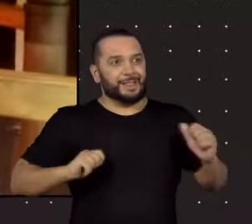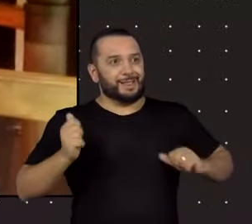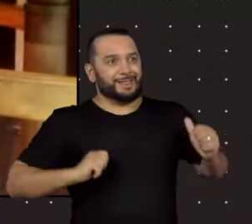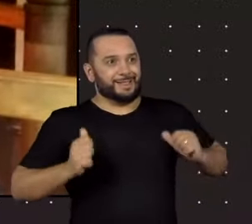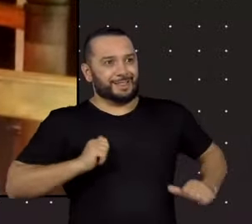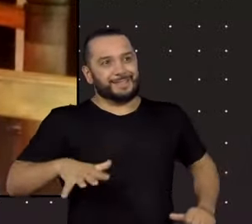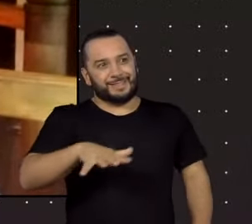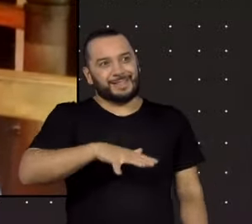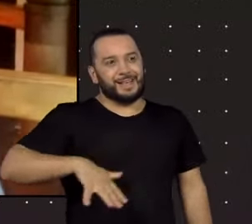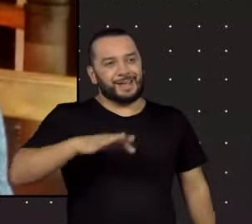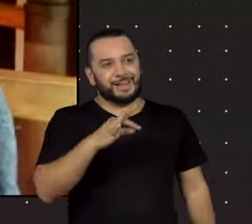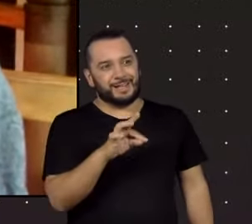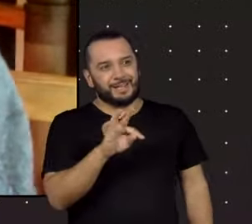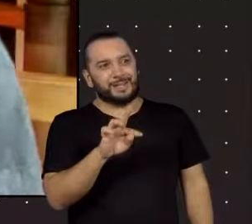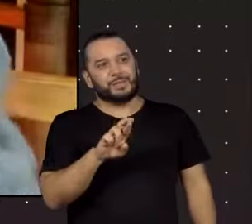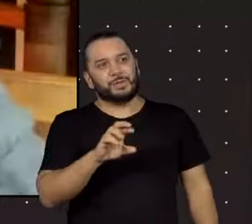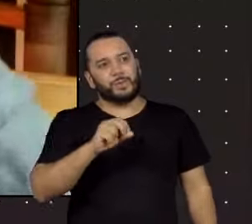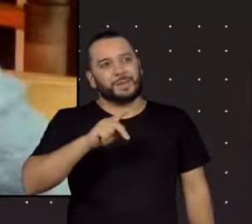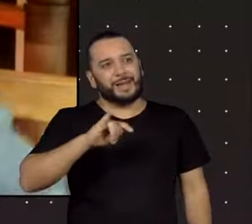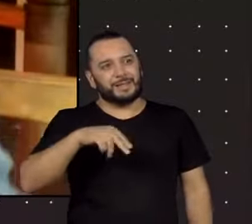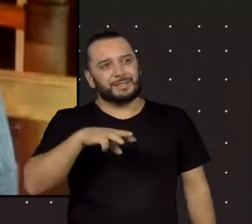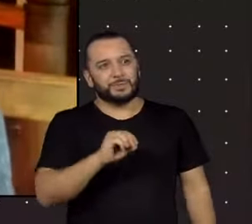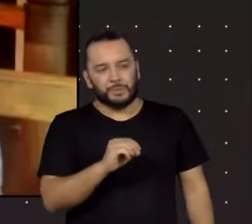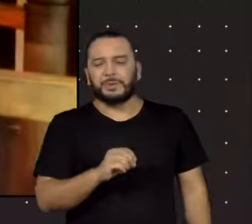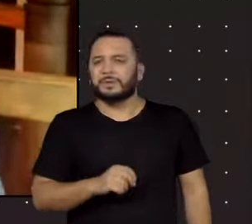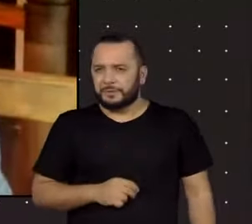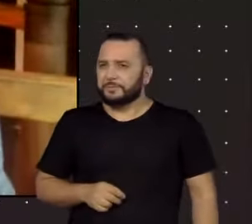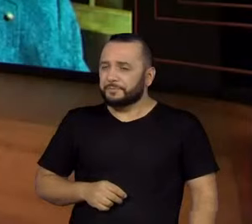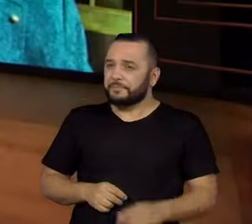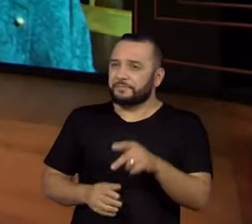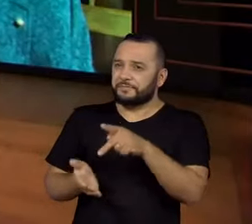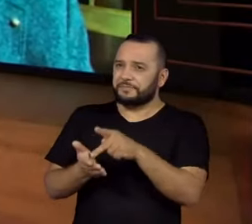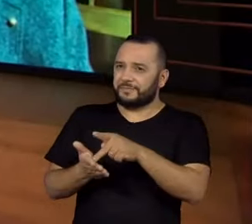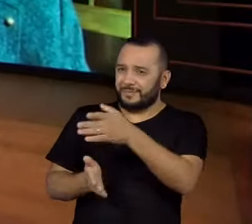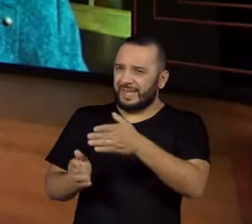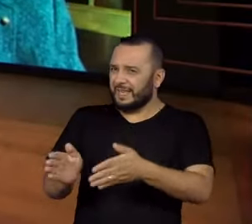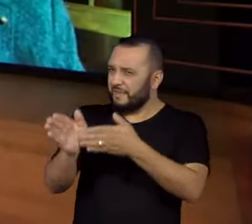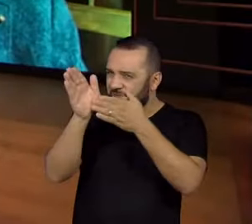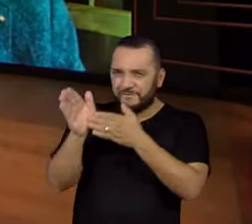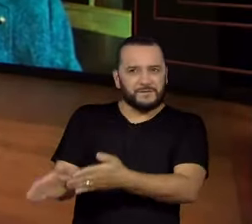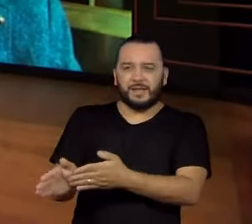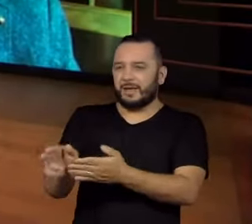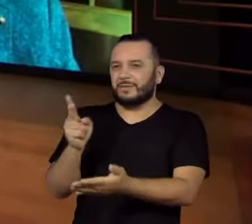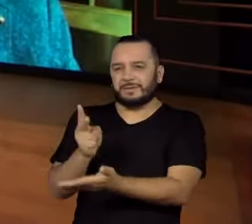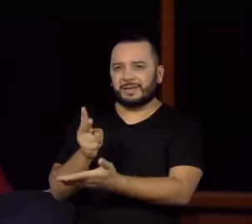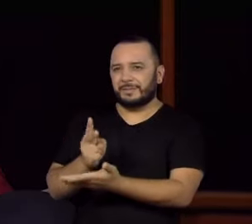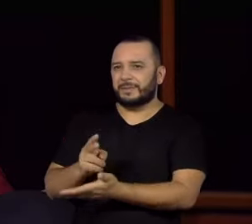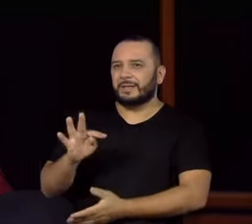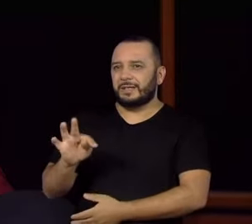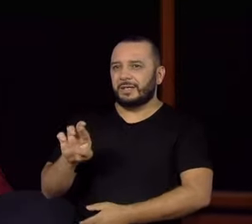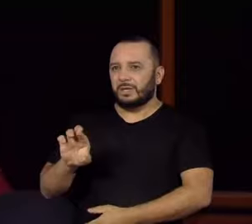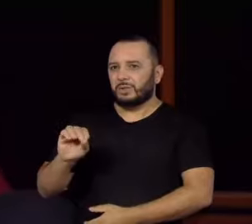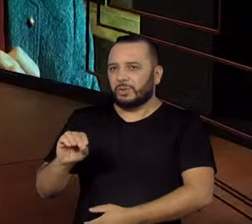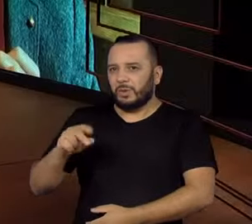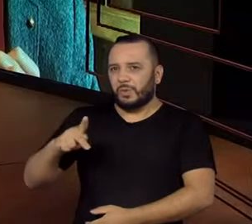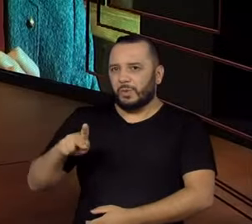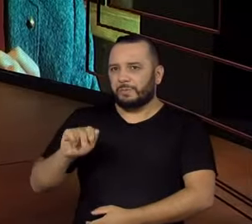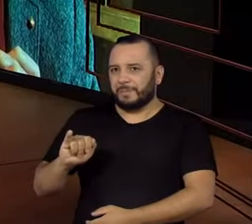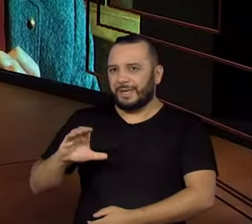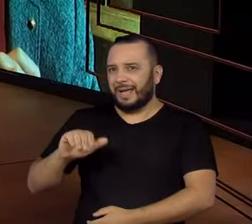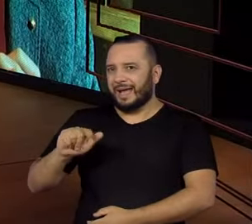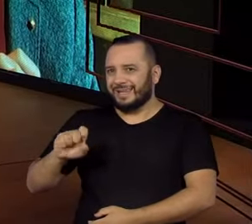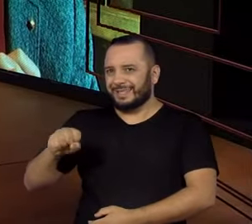Sem dúvida. Inclusive, ele é que permaneceu, de alguma forma, mais fiel a essa inquietação que o tropicalismo implantou na música brasileira, né?